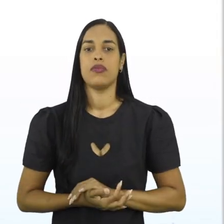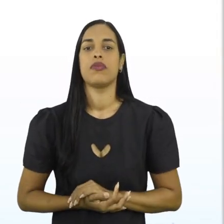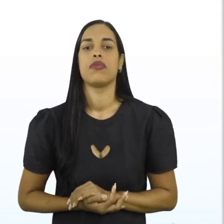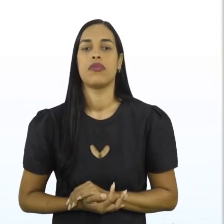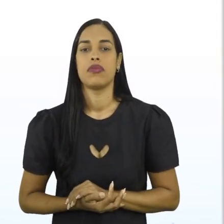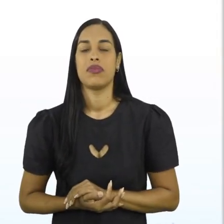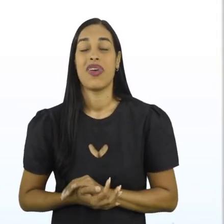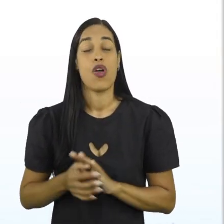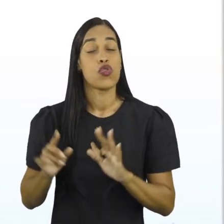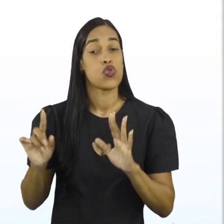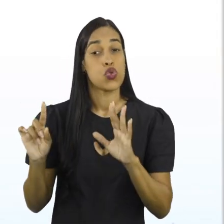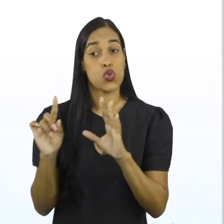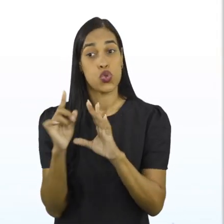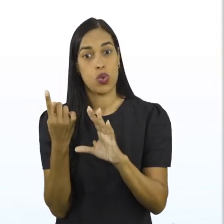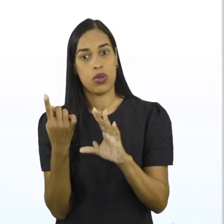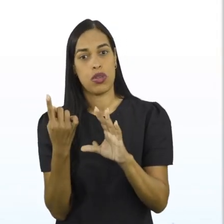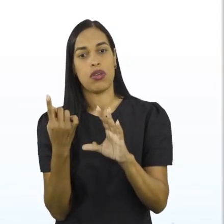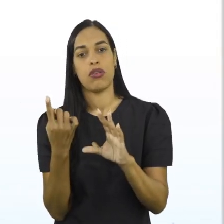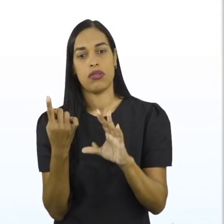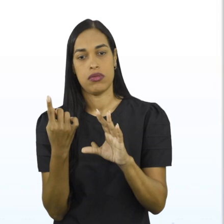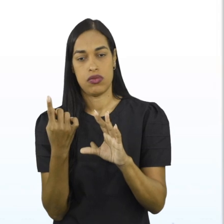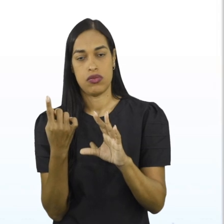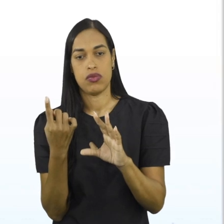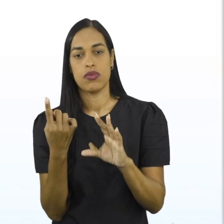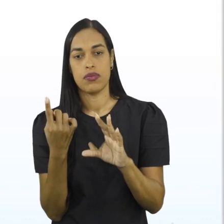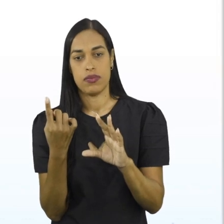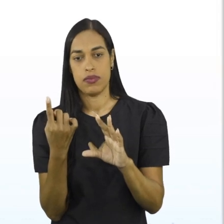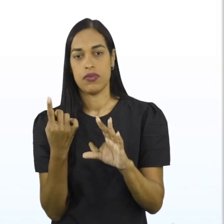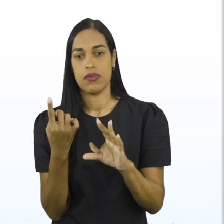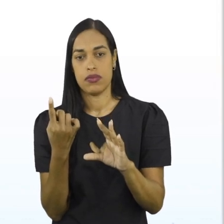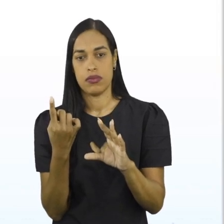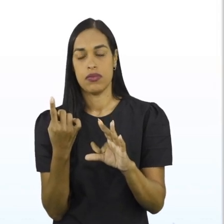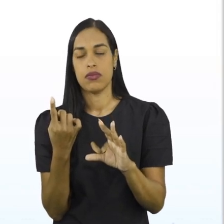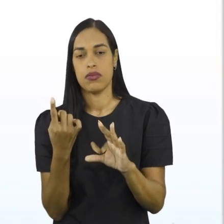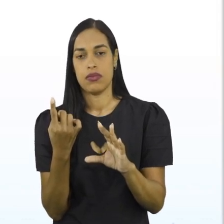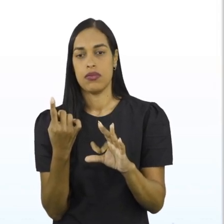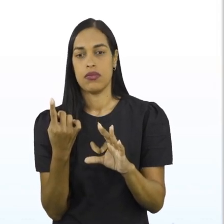Olha, são as únicas organelas